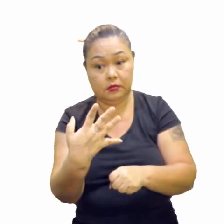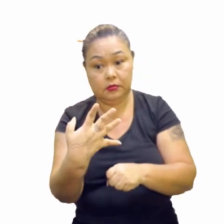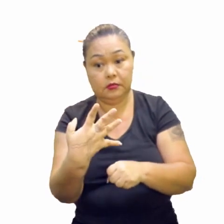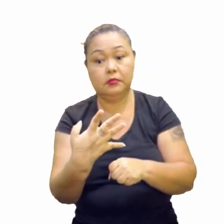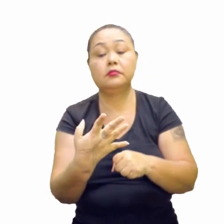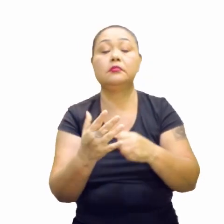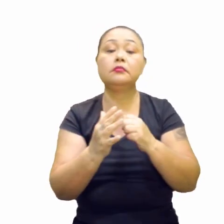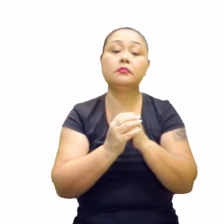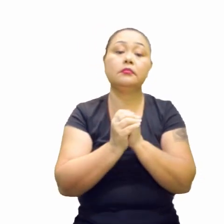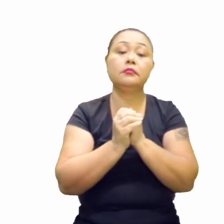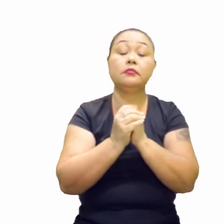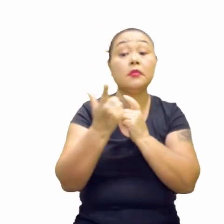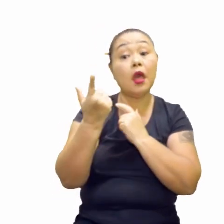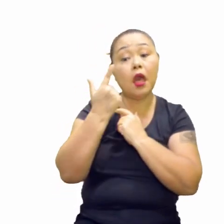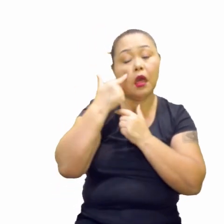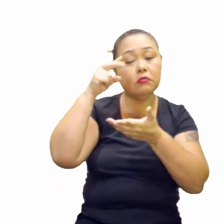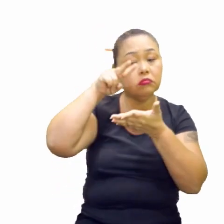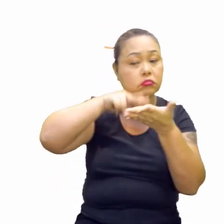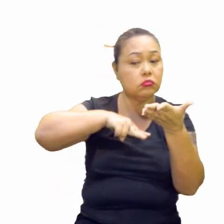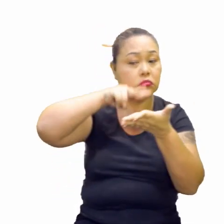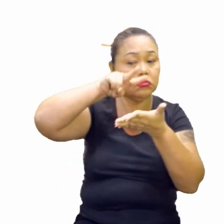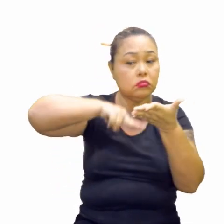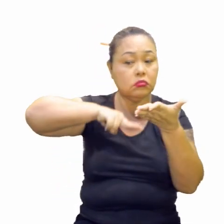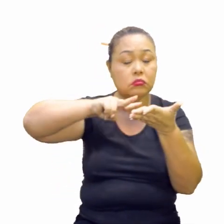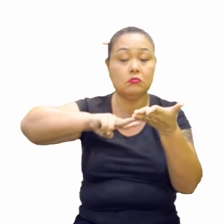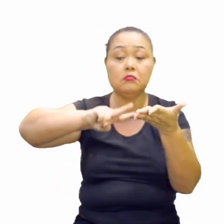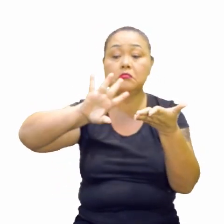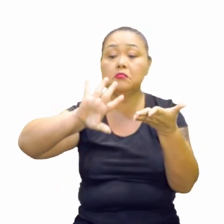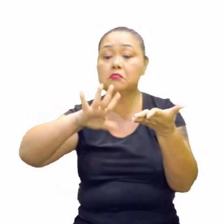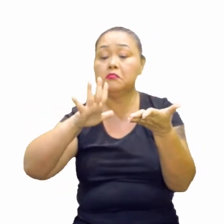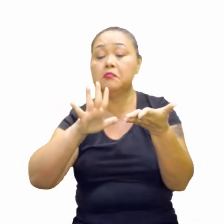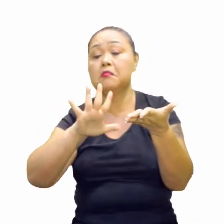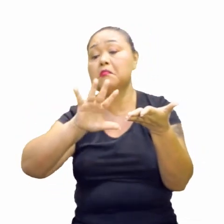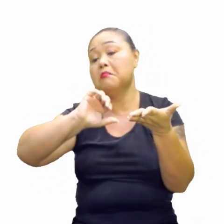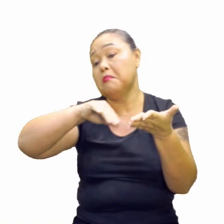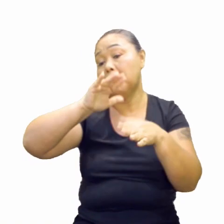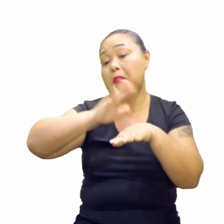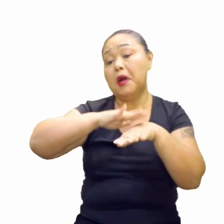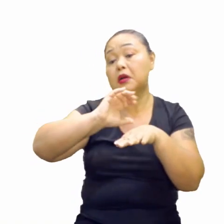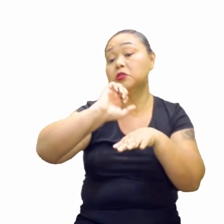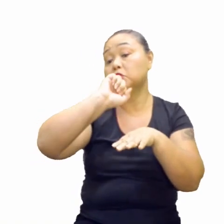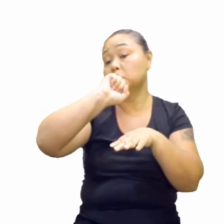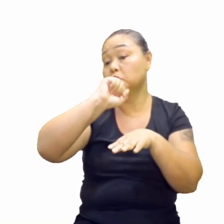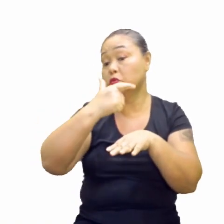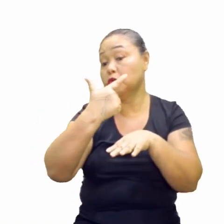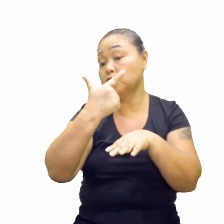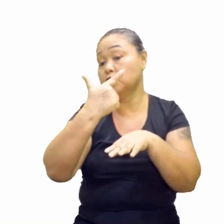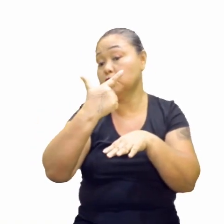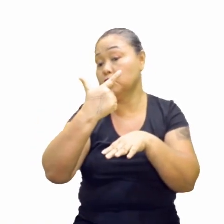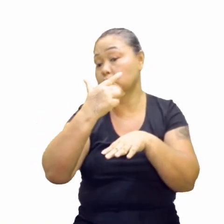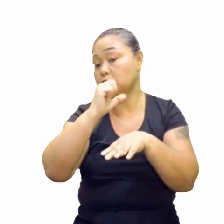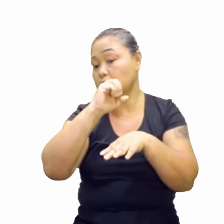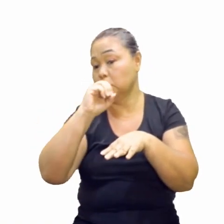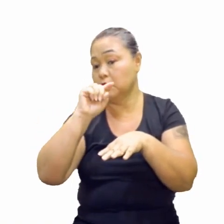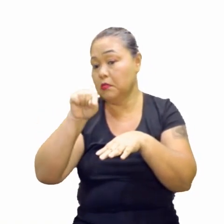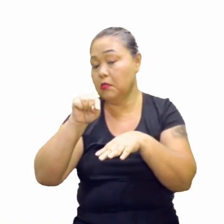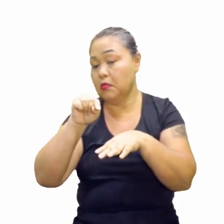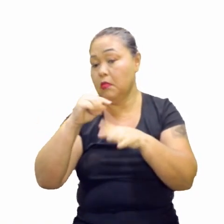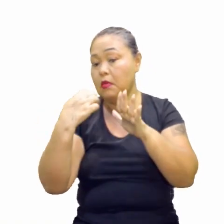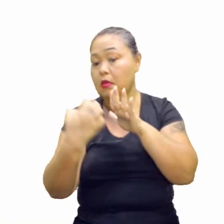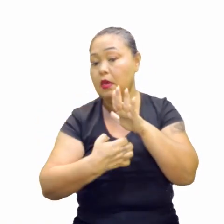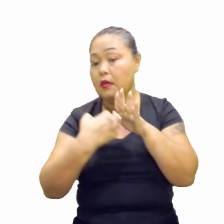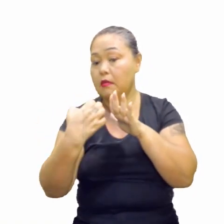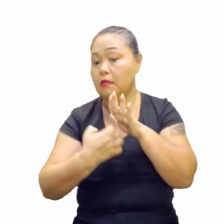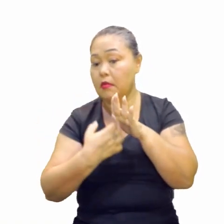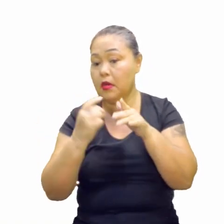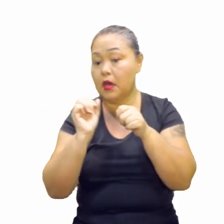Pelo que eu estou lendo aí, mais de 800 mil empresas já saíram. Saiu um estudo de uma